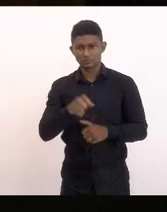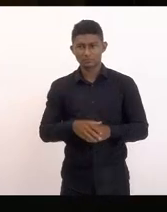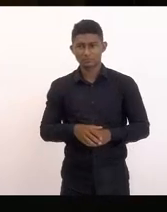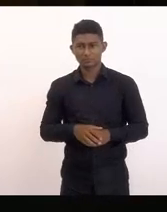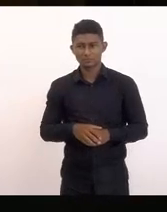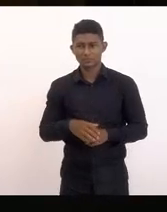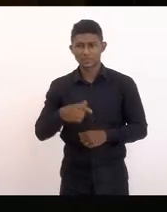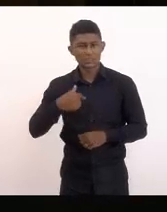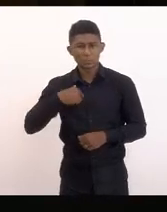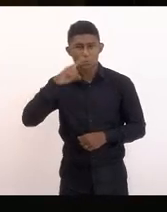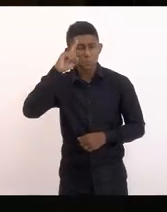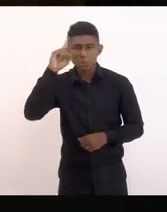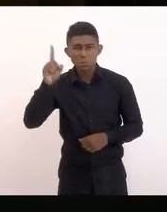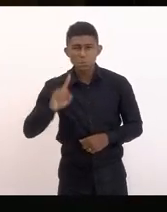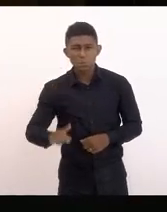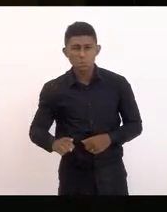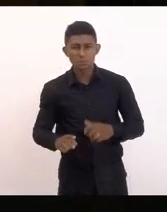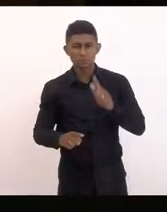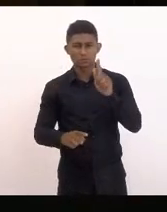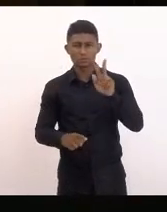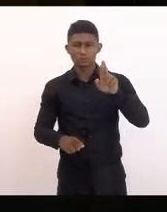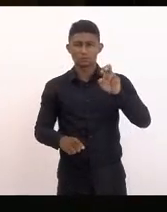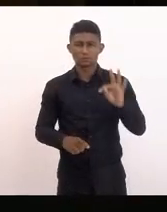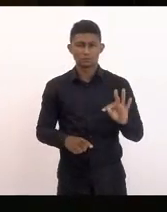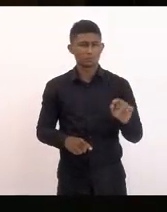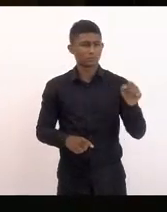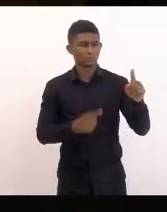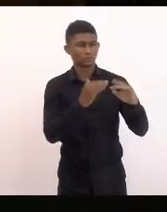sabia nem dessa Gretchen que o coronel ganhava